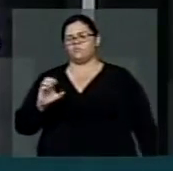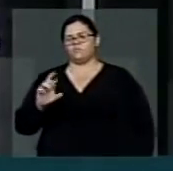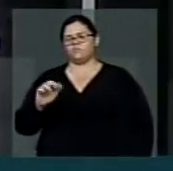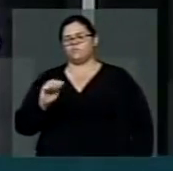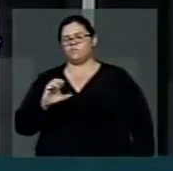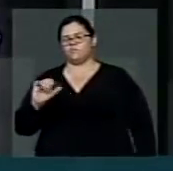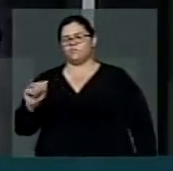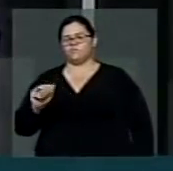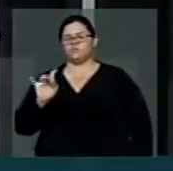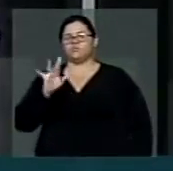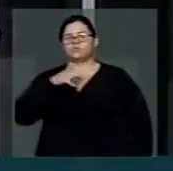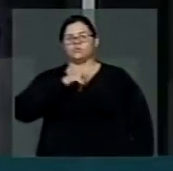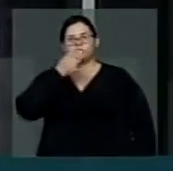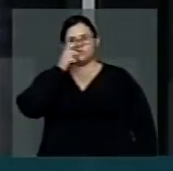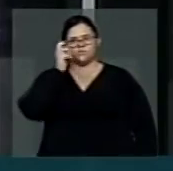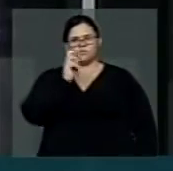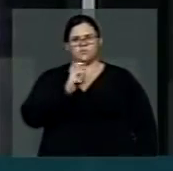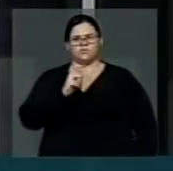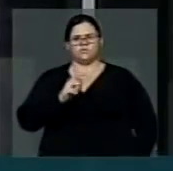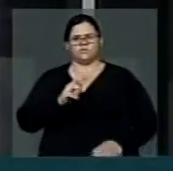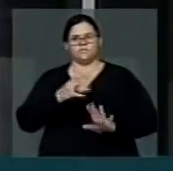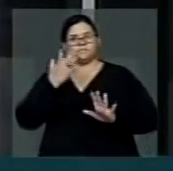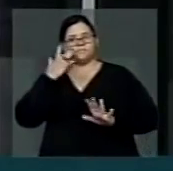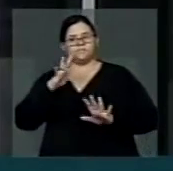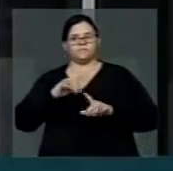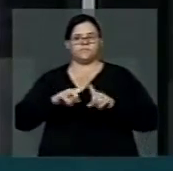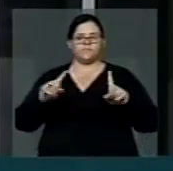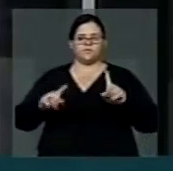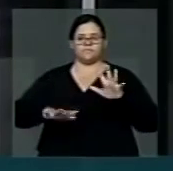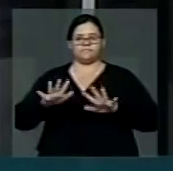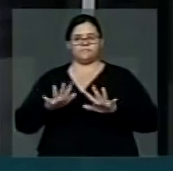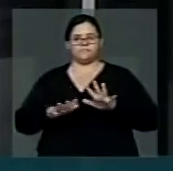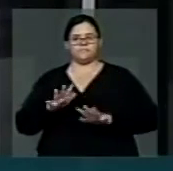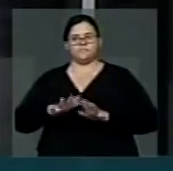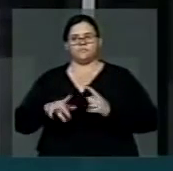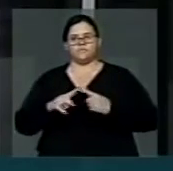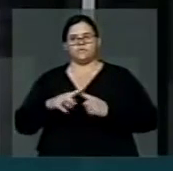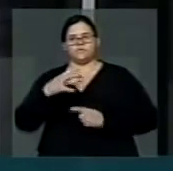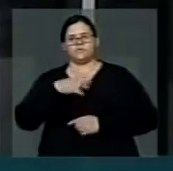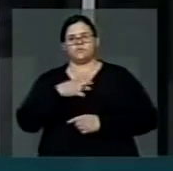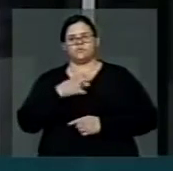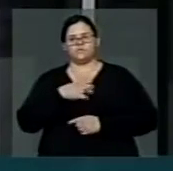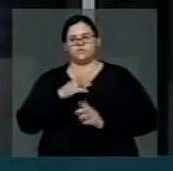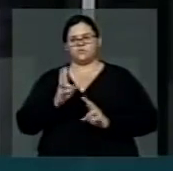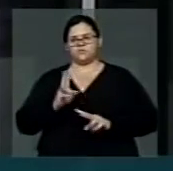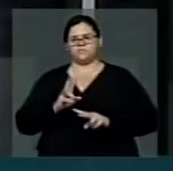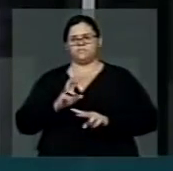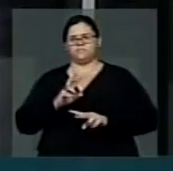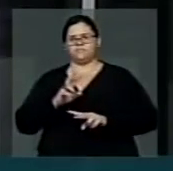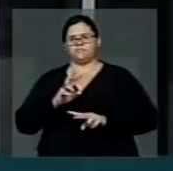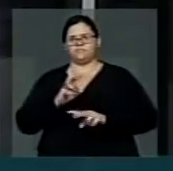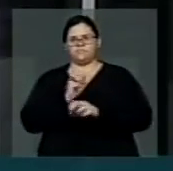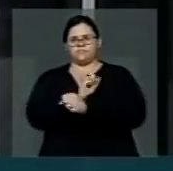interesseira. Talvez por se sentir refém moral de um passivo